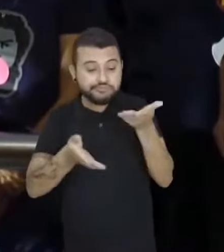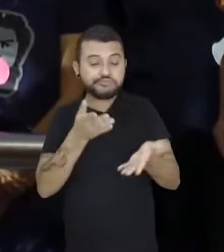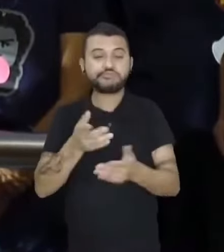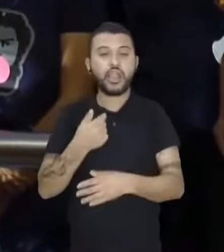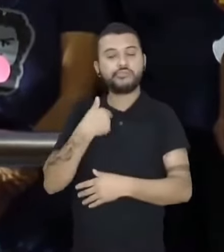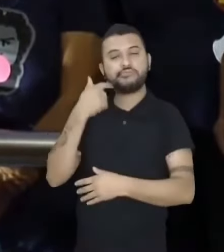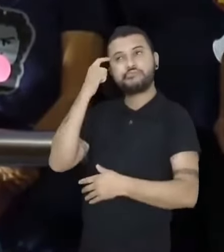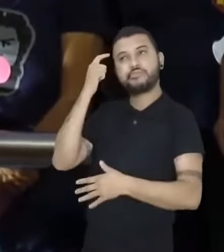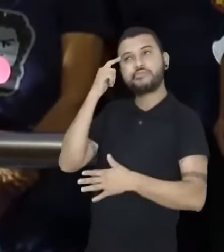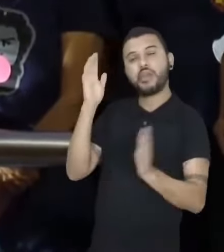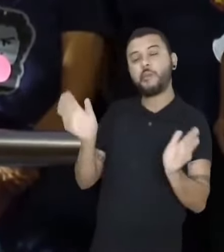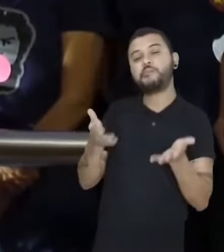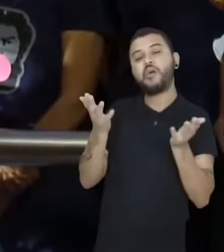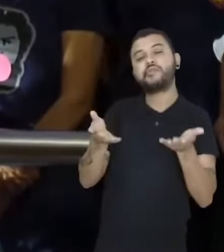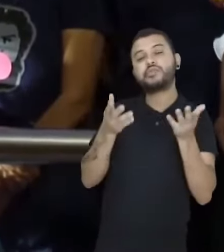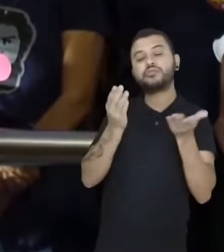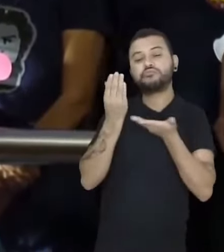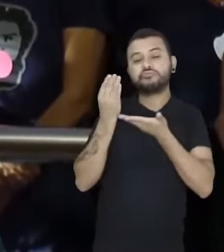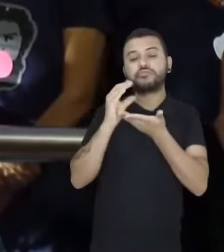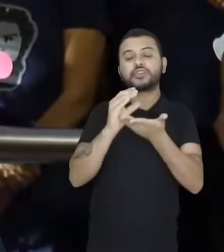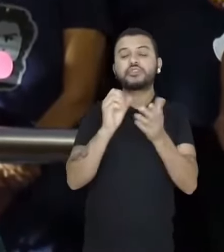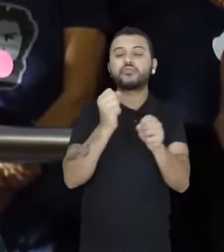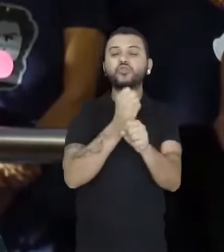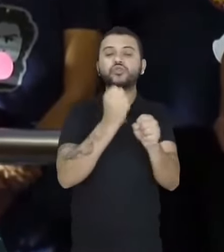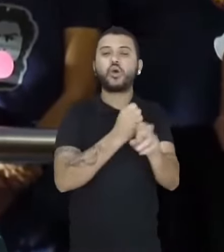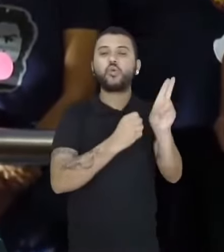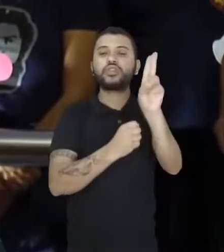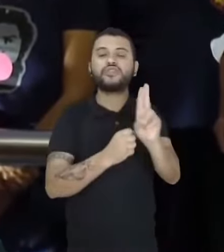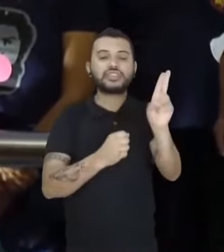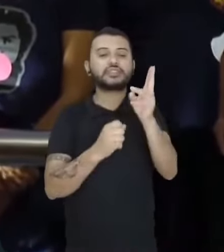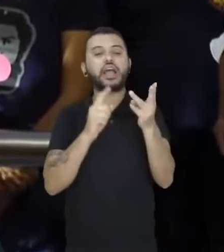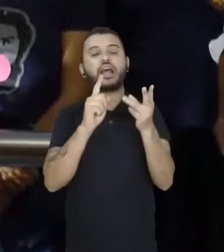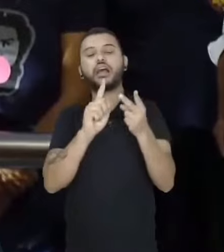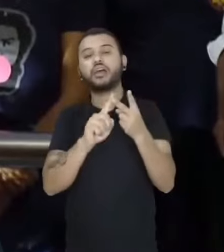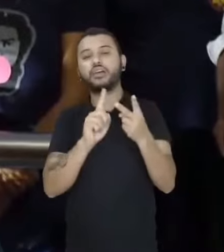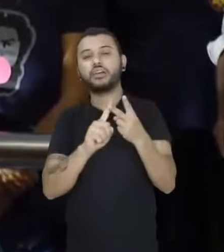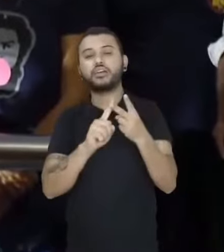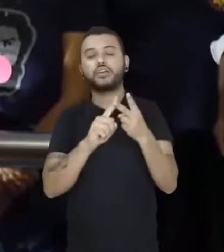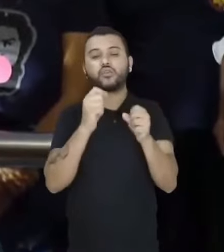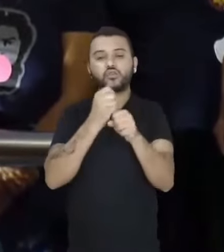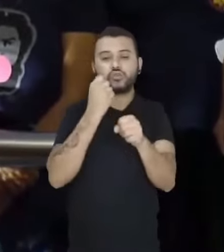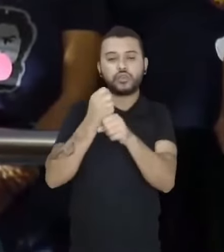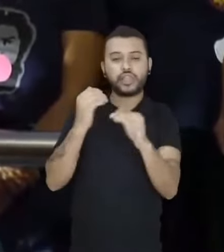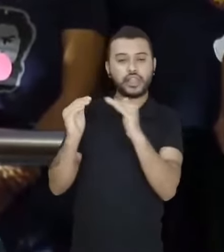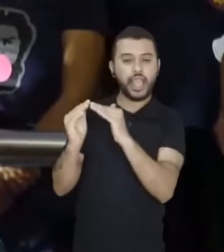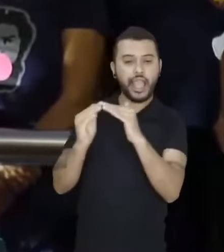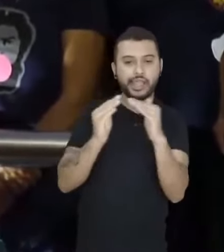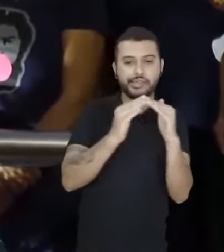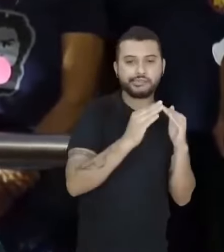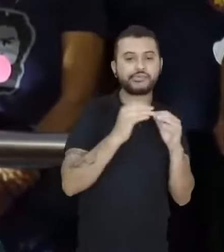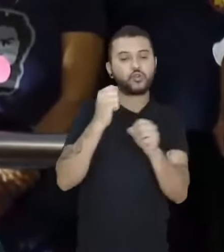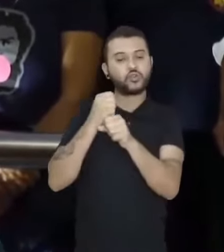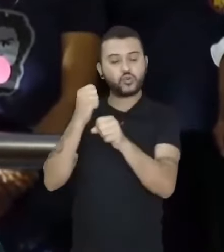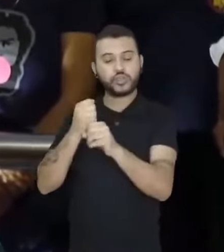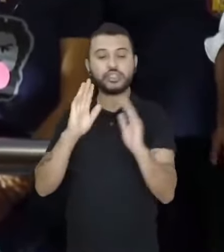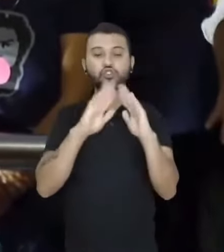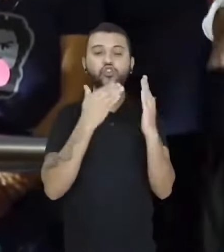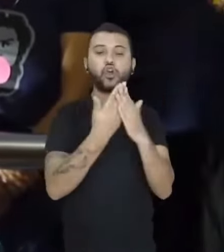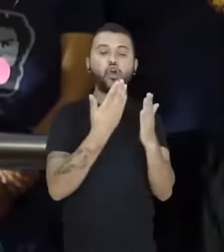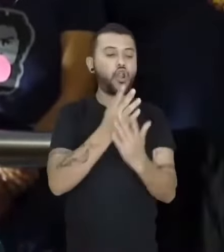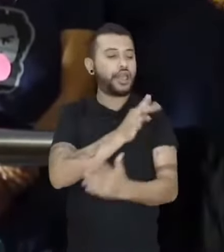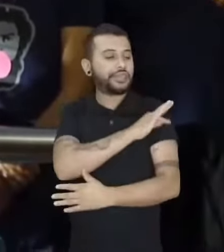aí eu comecei a investir em universidade. Eu comecei a investir em camp. Comecei a investir em escolas